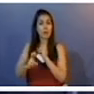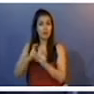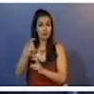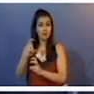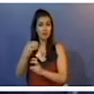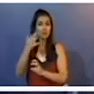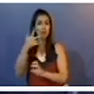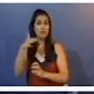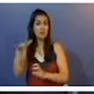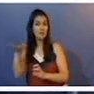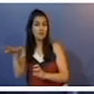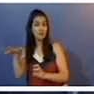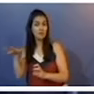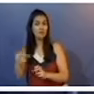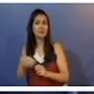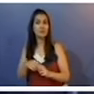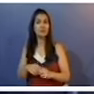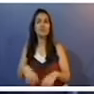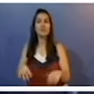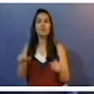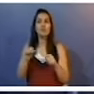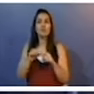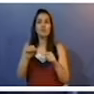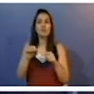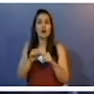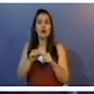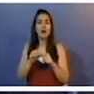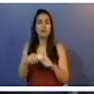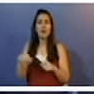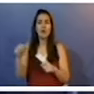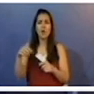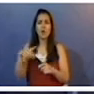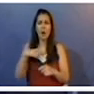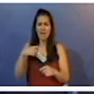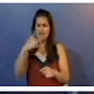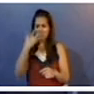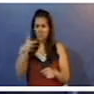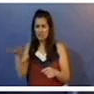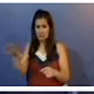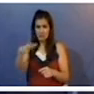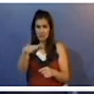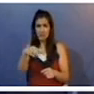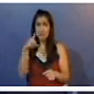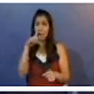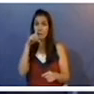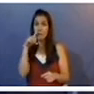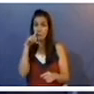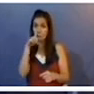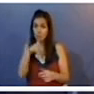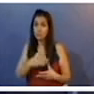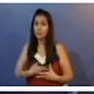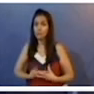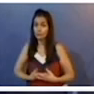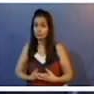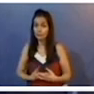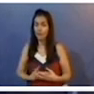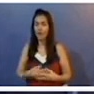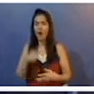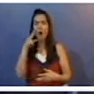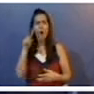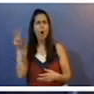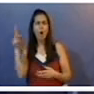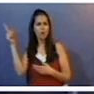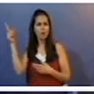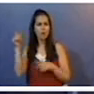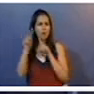infantis, põe em risco a integridade física dos seus usuários, nesse caso as crianças. Observe aqui